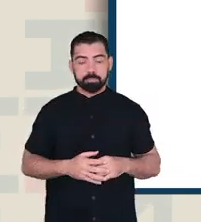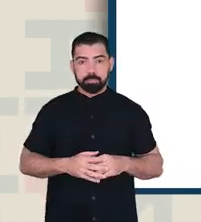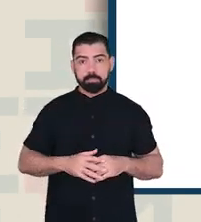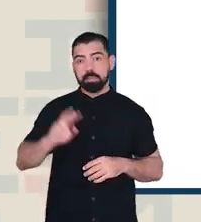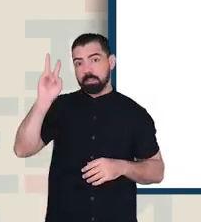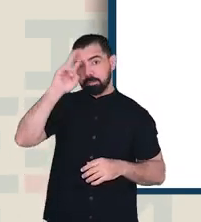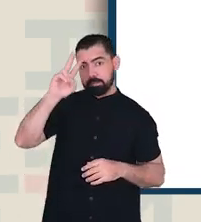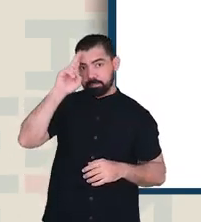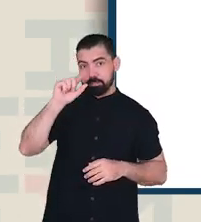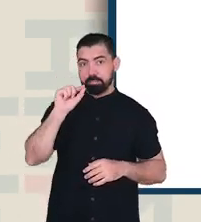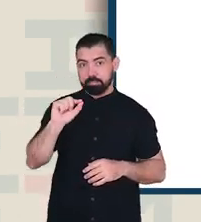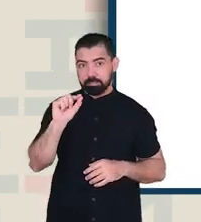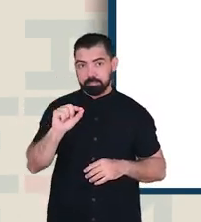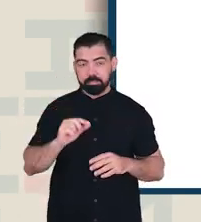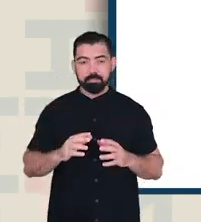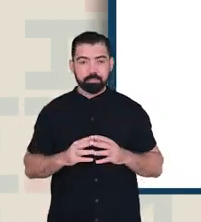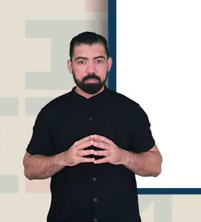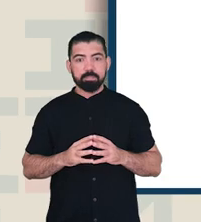lembramos que